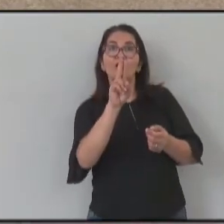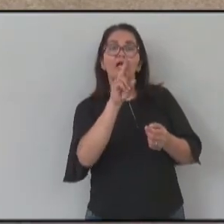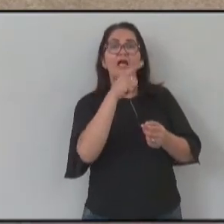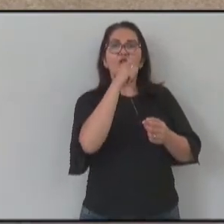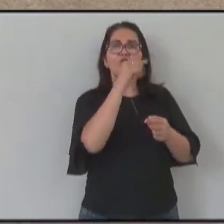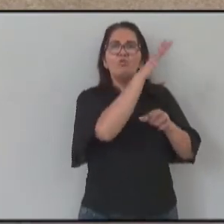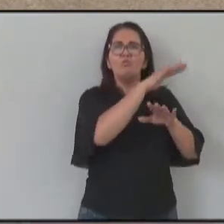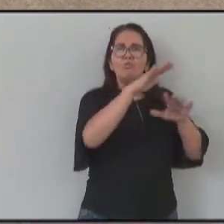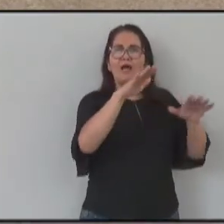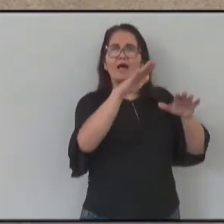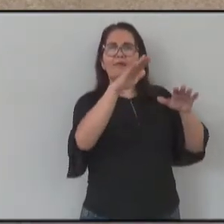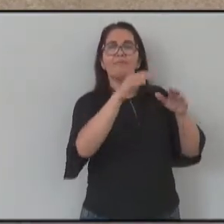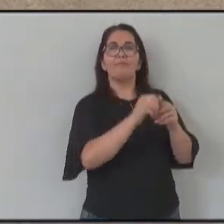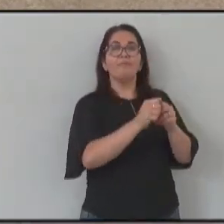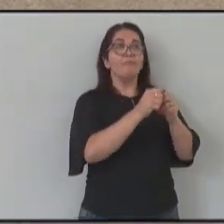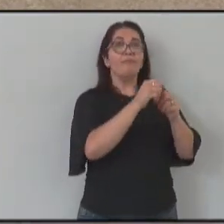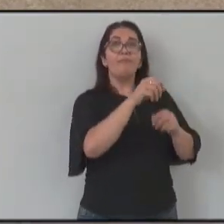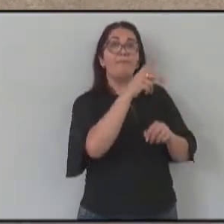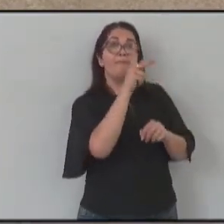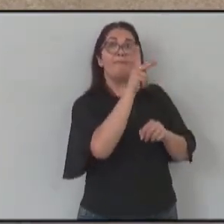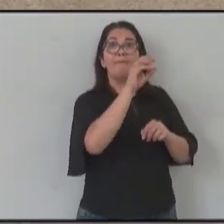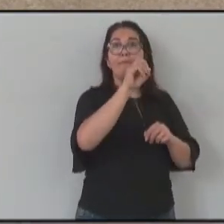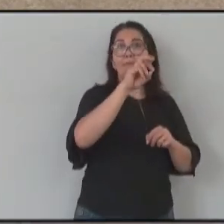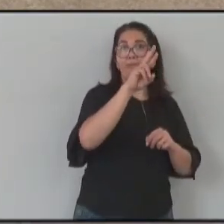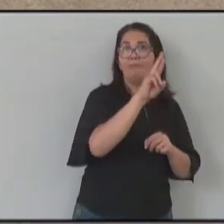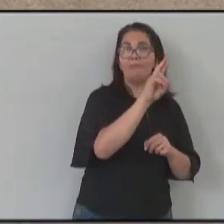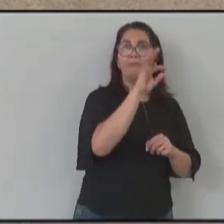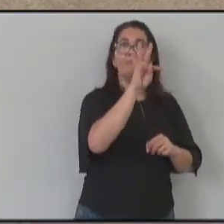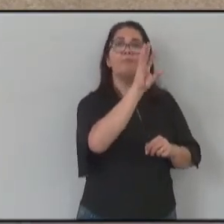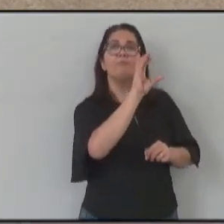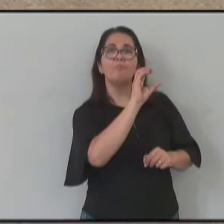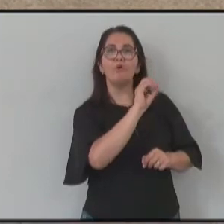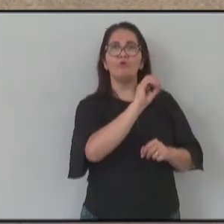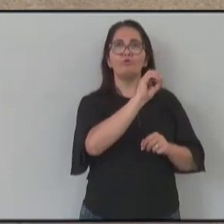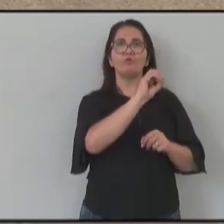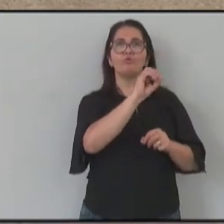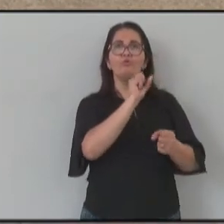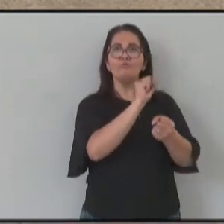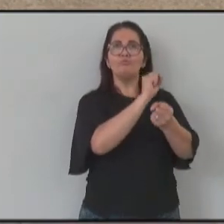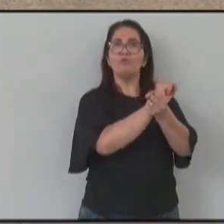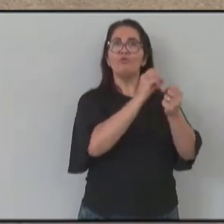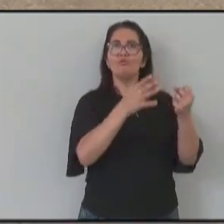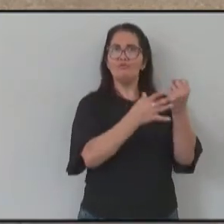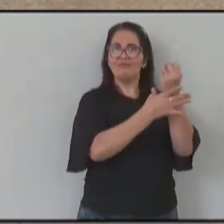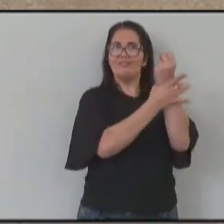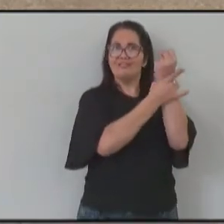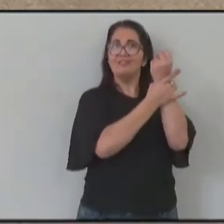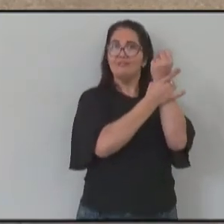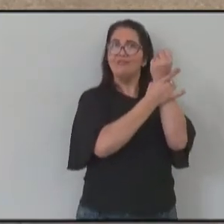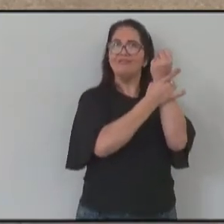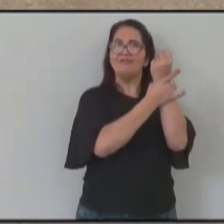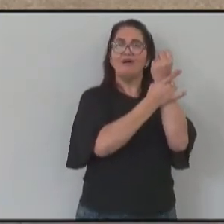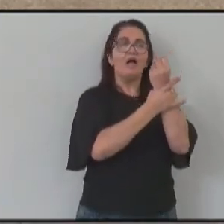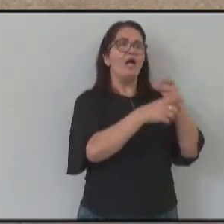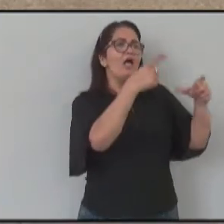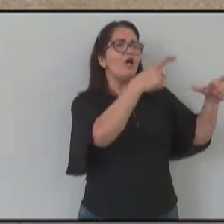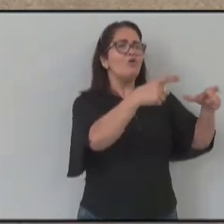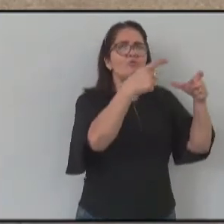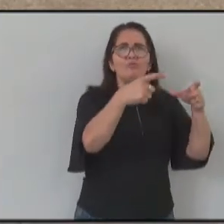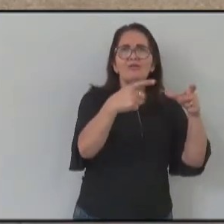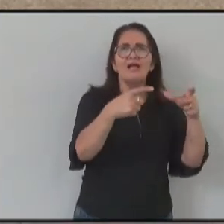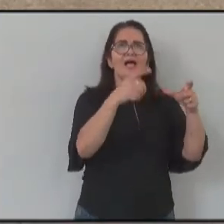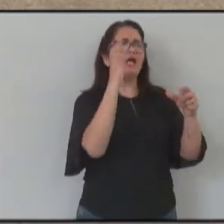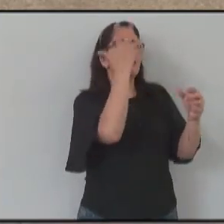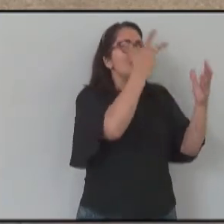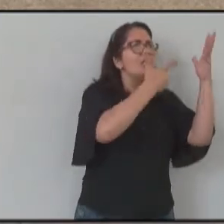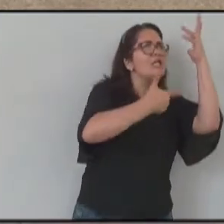Tenho certeza que muitos já ouviram falar, alguns já até visitaram. É um lugar lindo do nosso